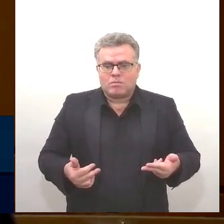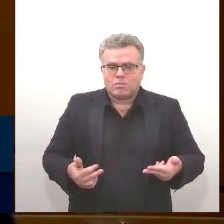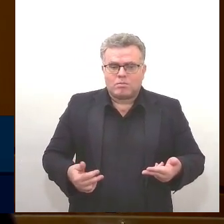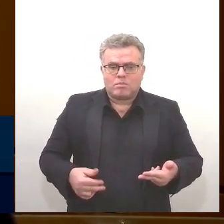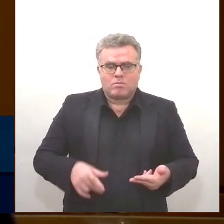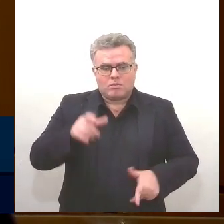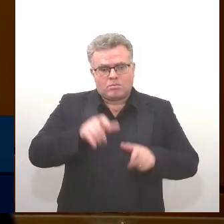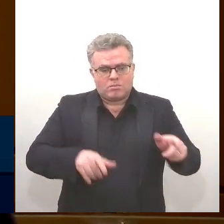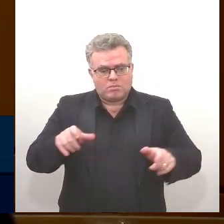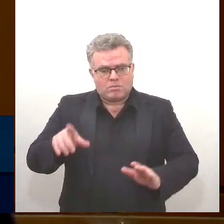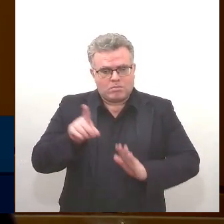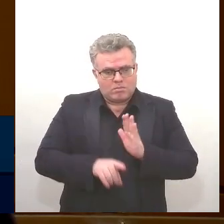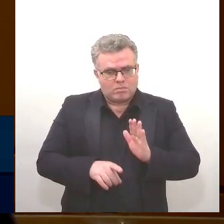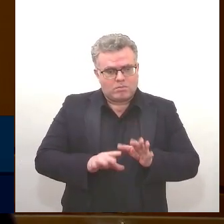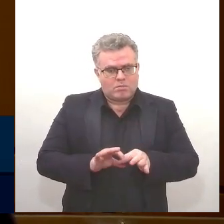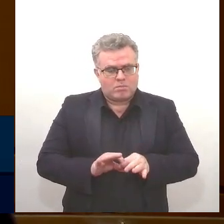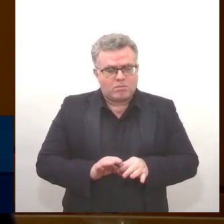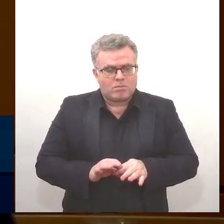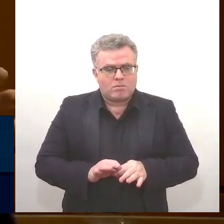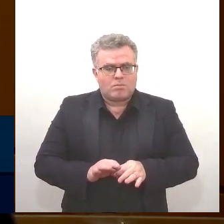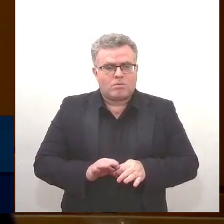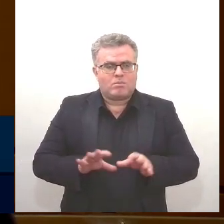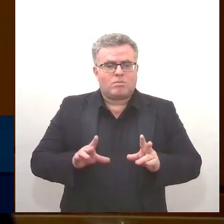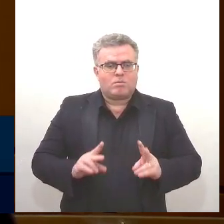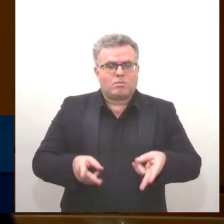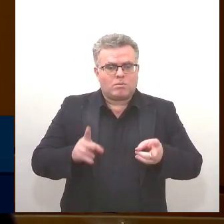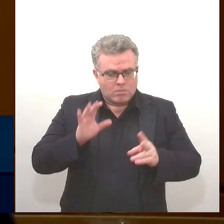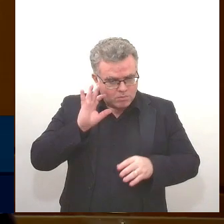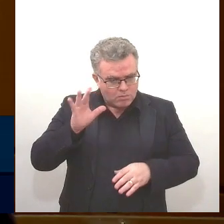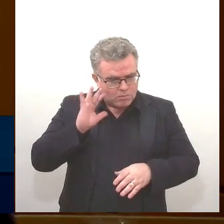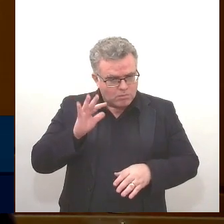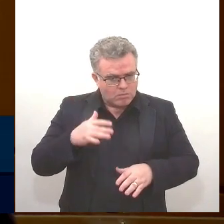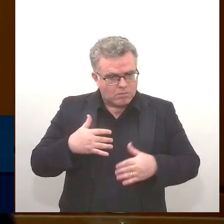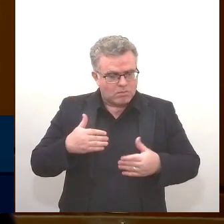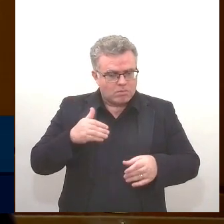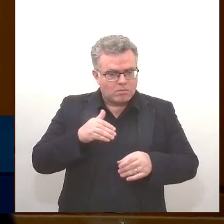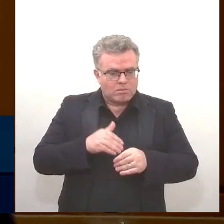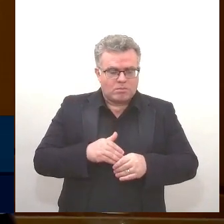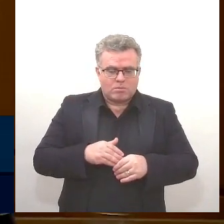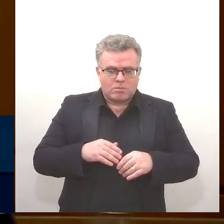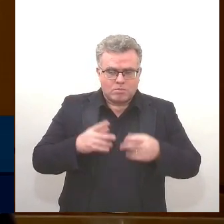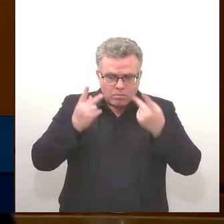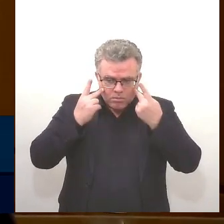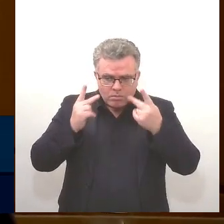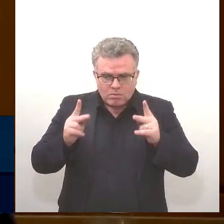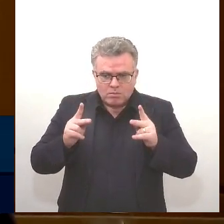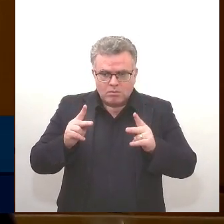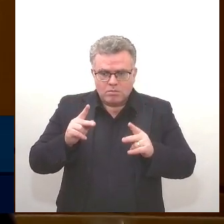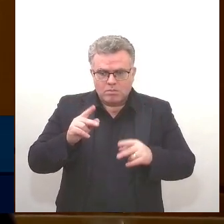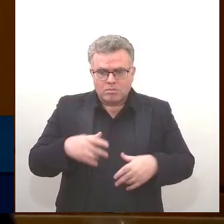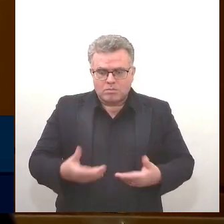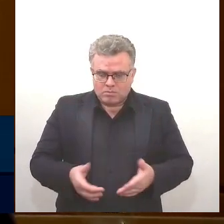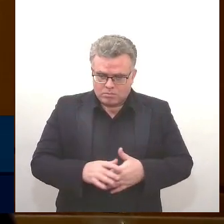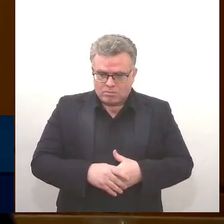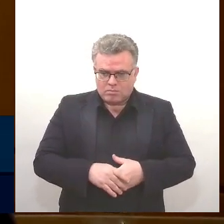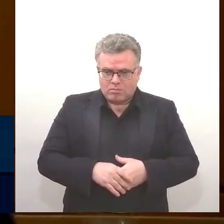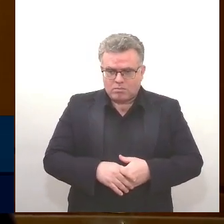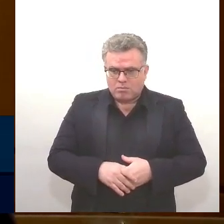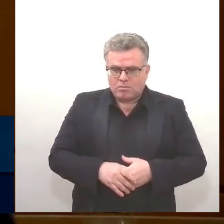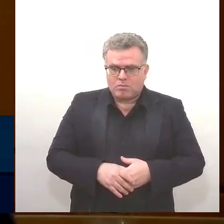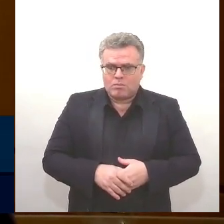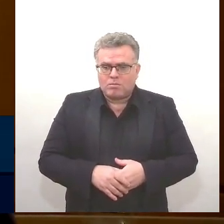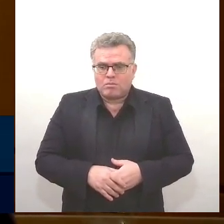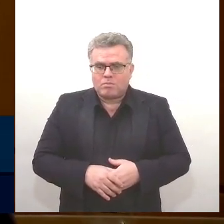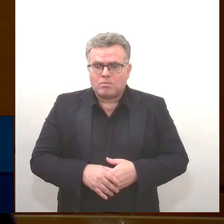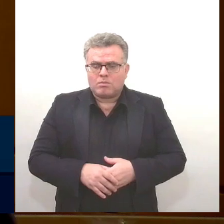liberdade de pensar de Votar em quem quiser hoje meus senhores